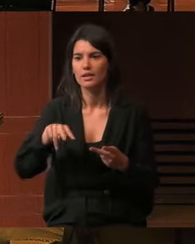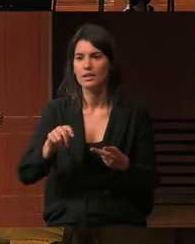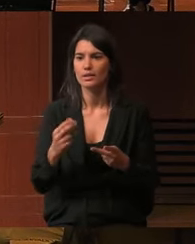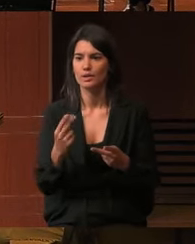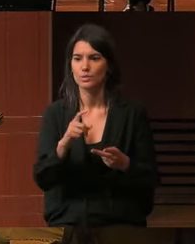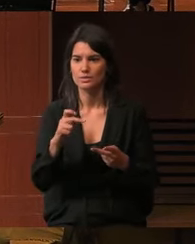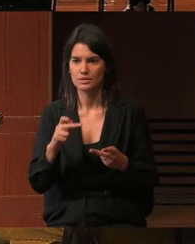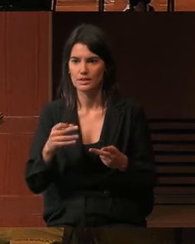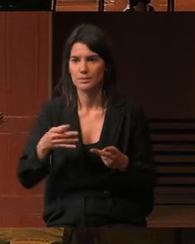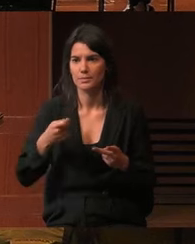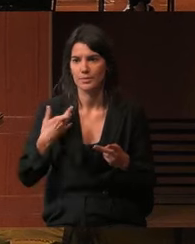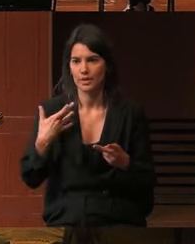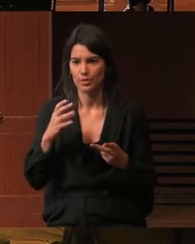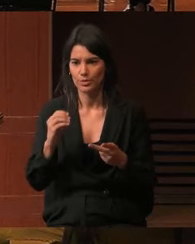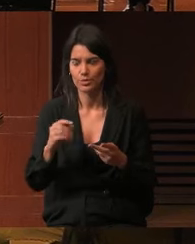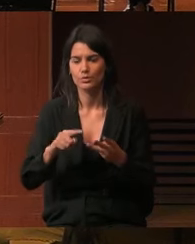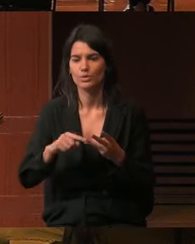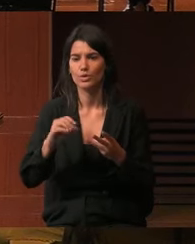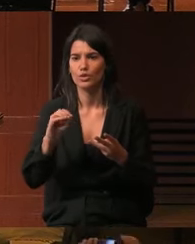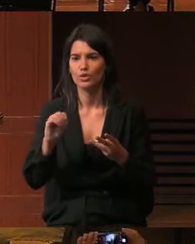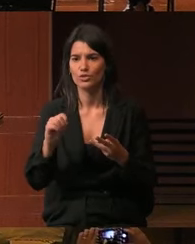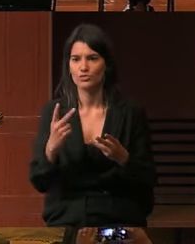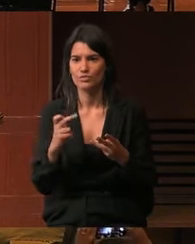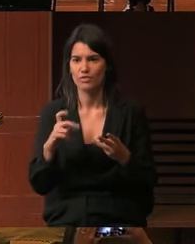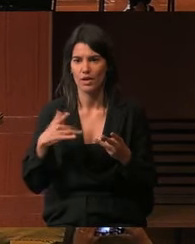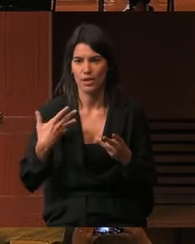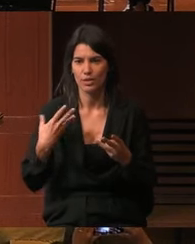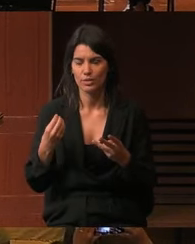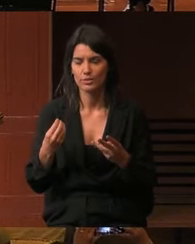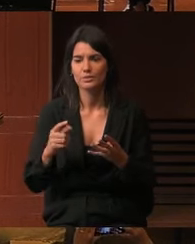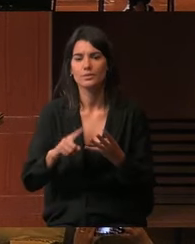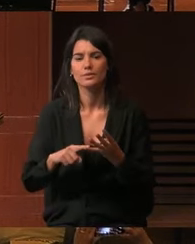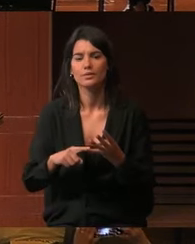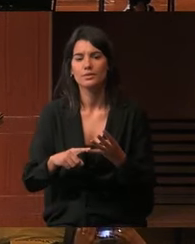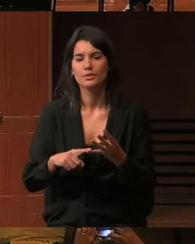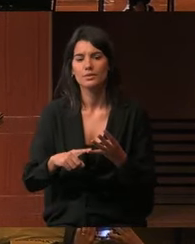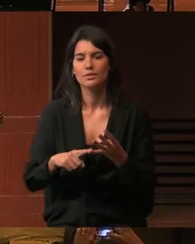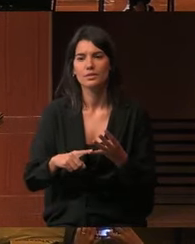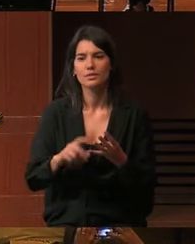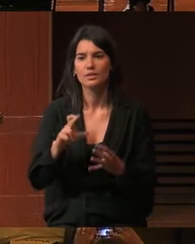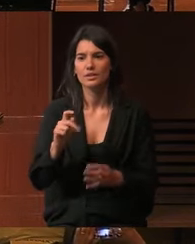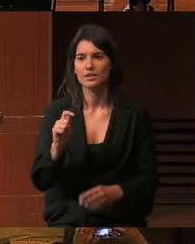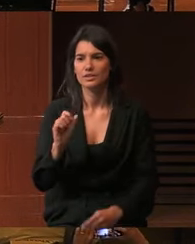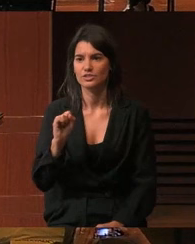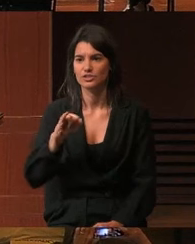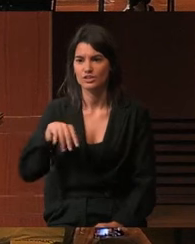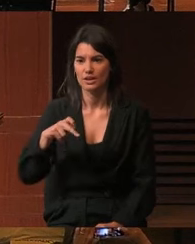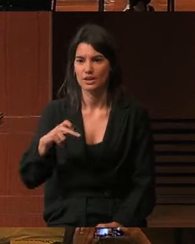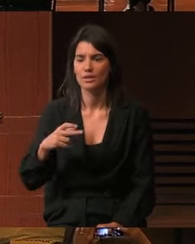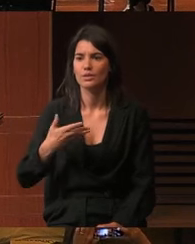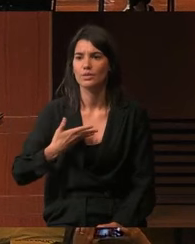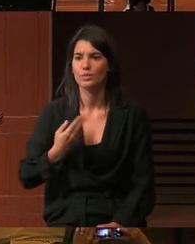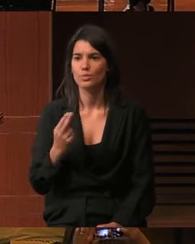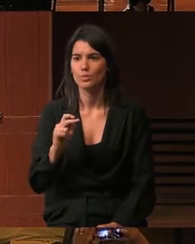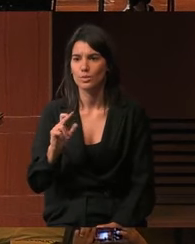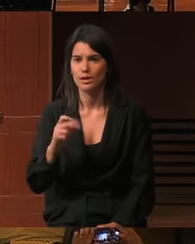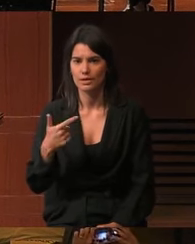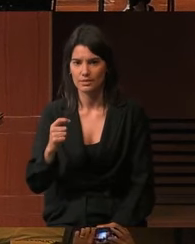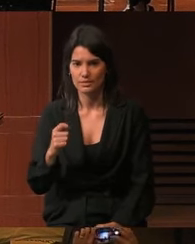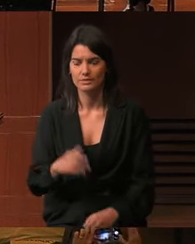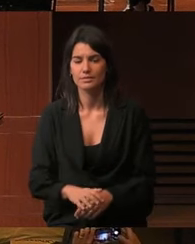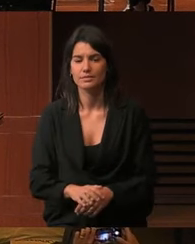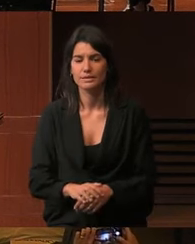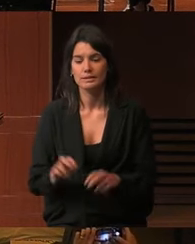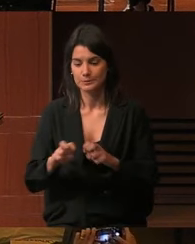Pedro, Osvaldo Silvestre e Regina Duarte. Para moderar